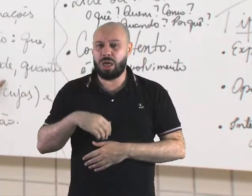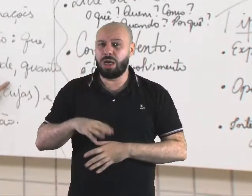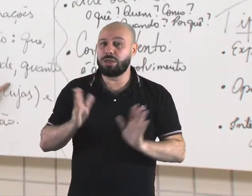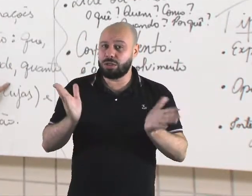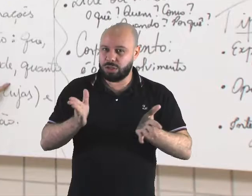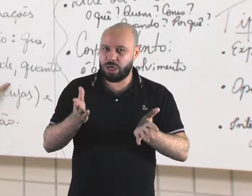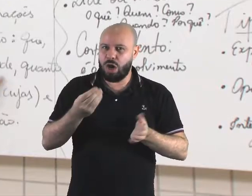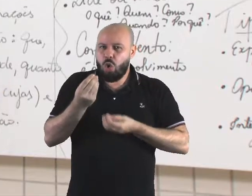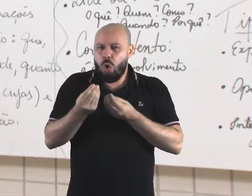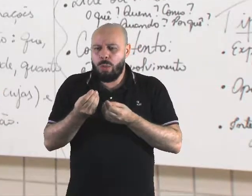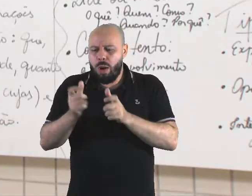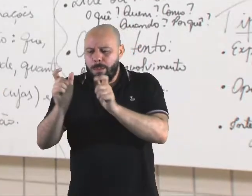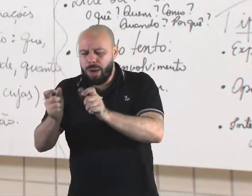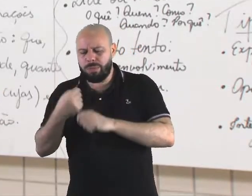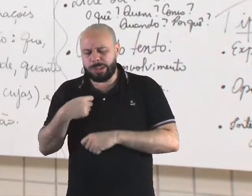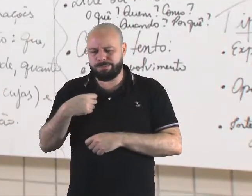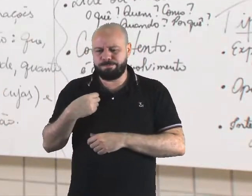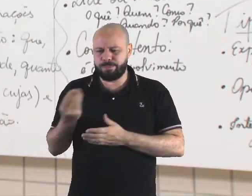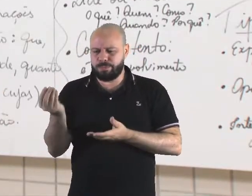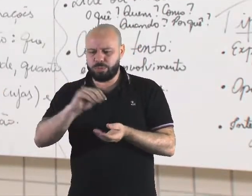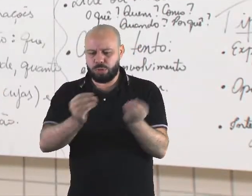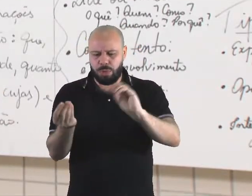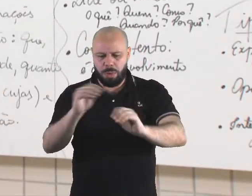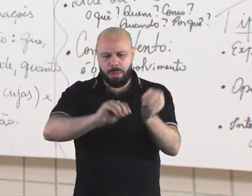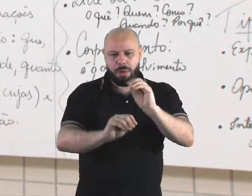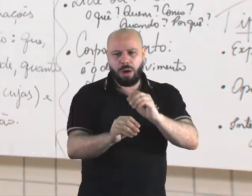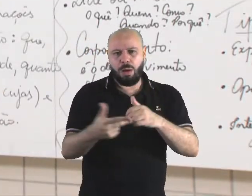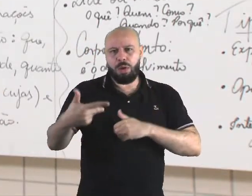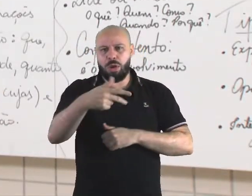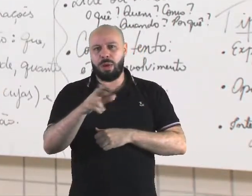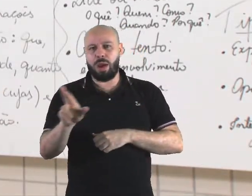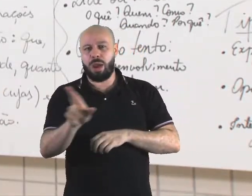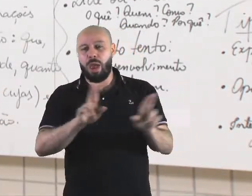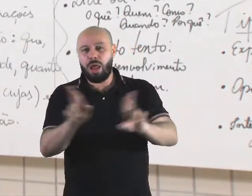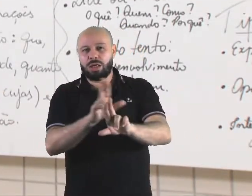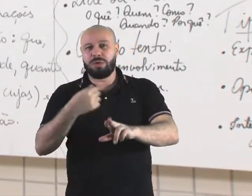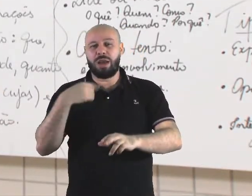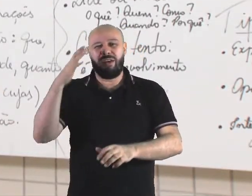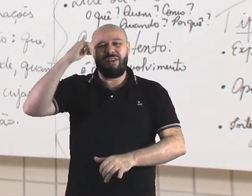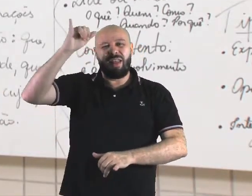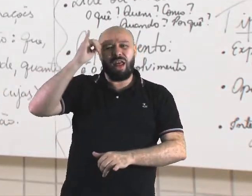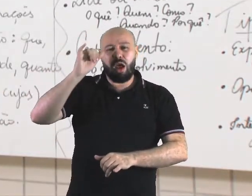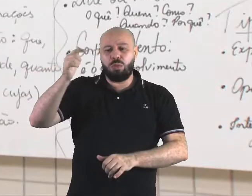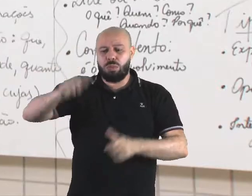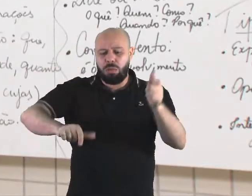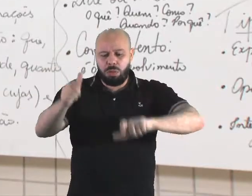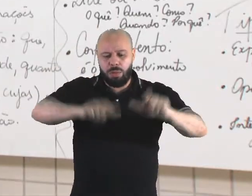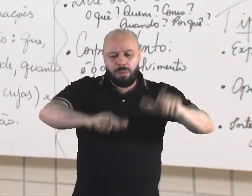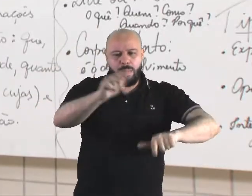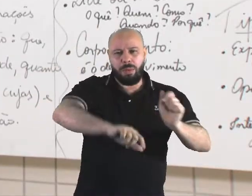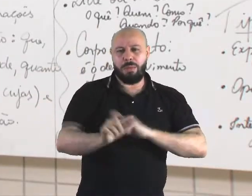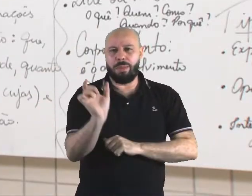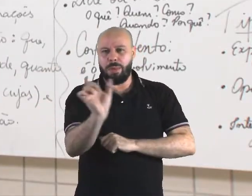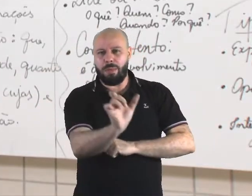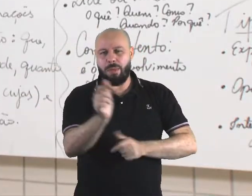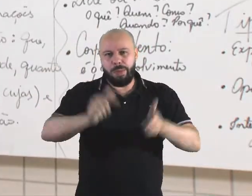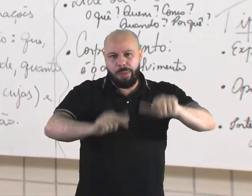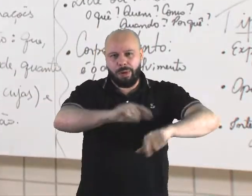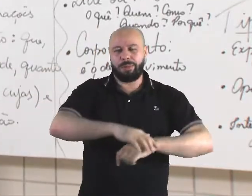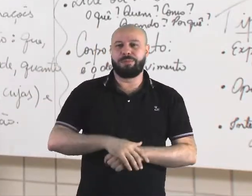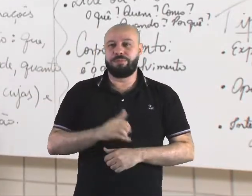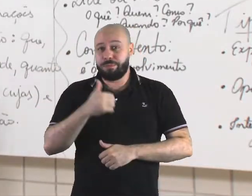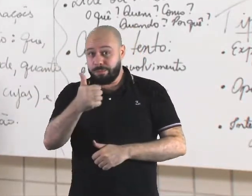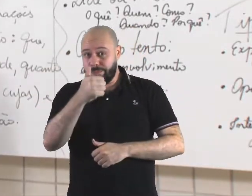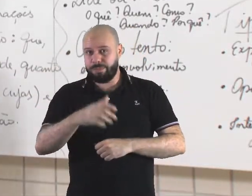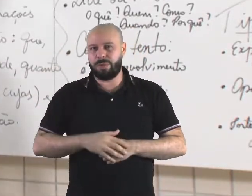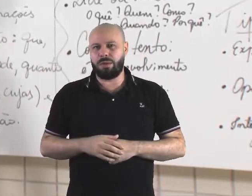aprenderem onde eu posso colocar os meus pronomes relativos para evitar repetições de palavras, tá bom? Então vamos